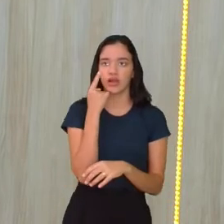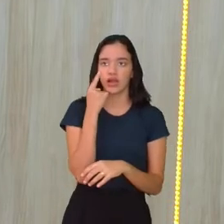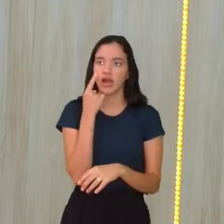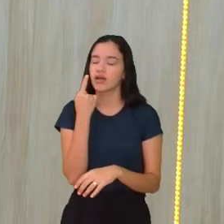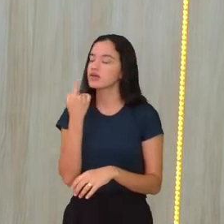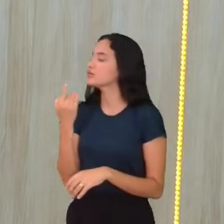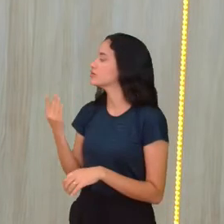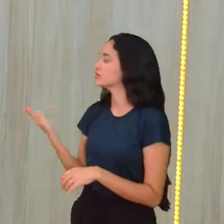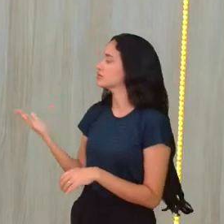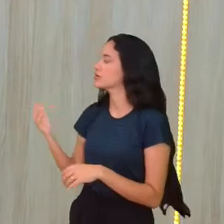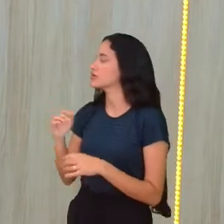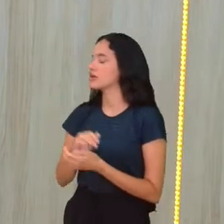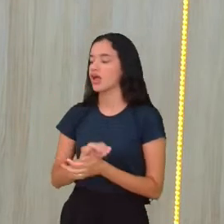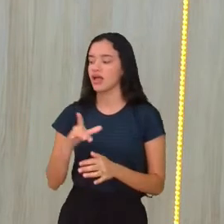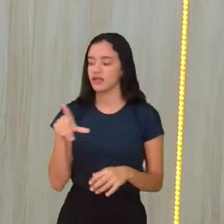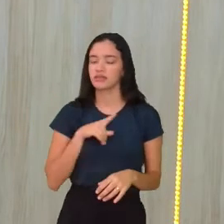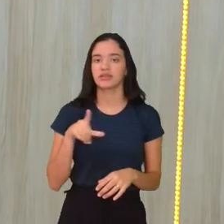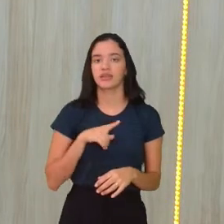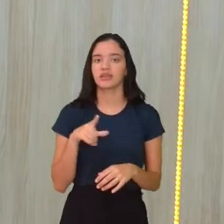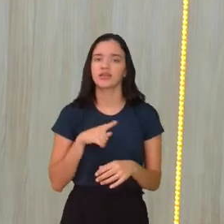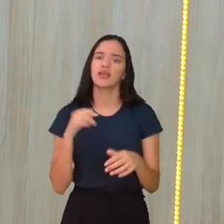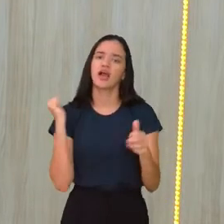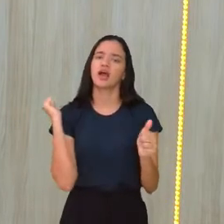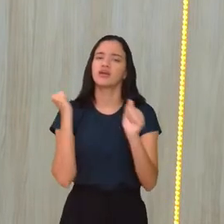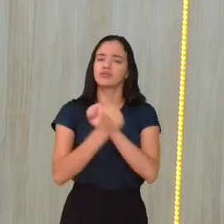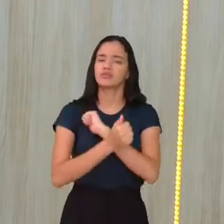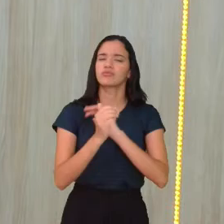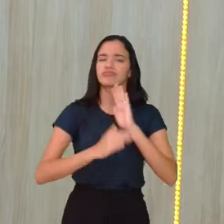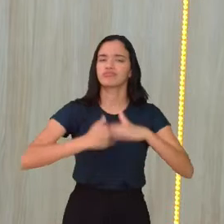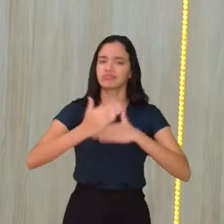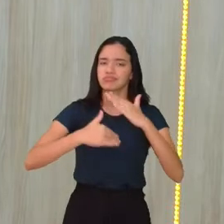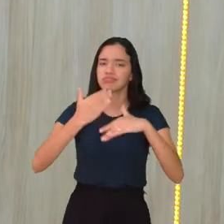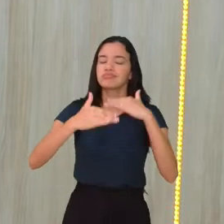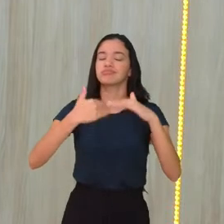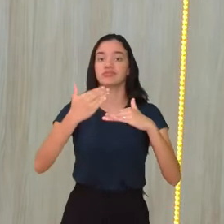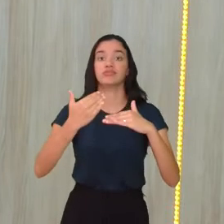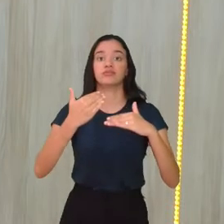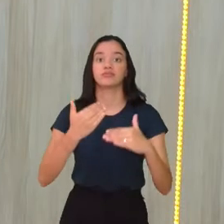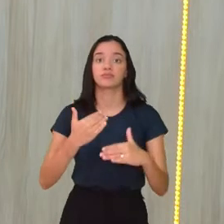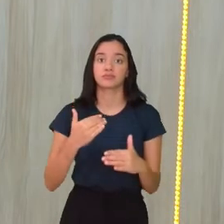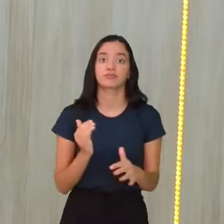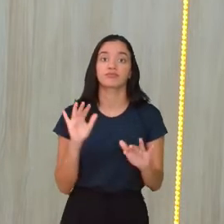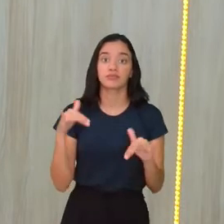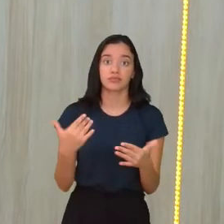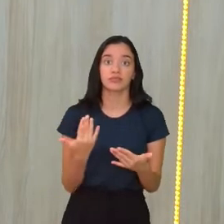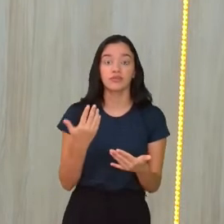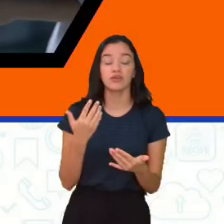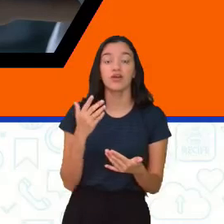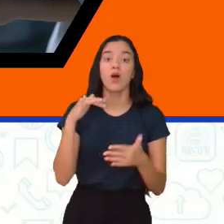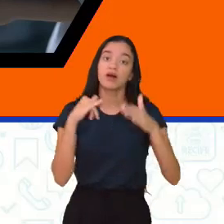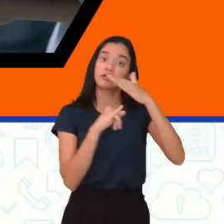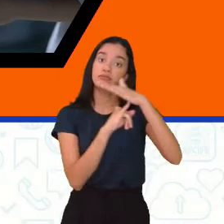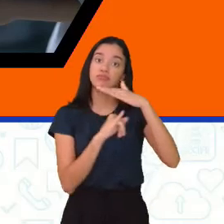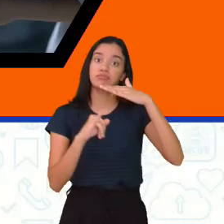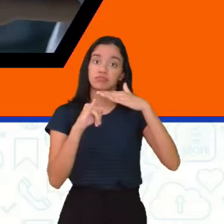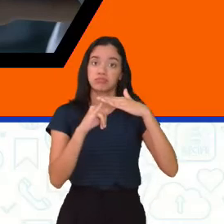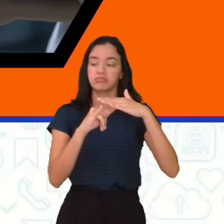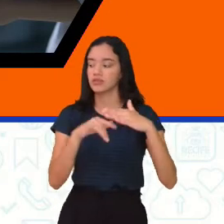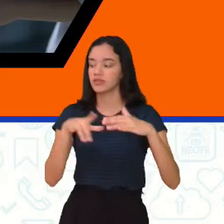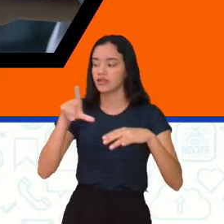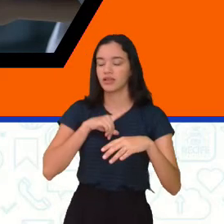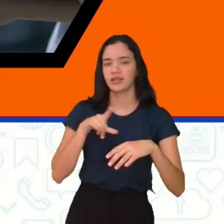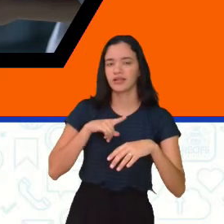as normas, né? E promovem o desenvolvimento dessas modalidades. Então, além dessas instituições,